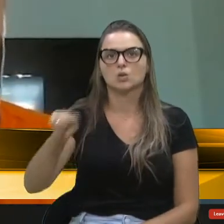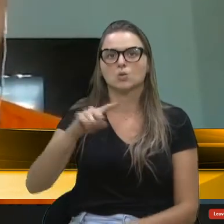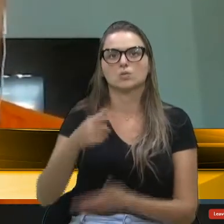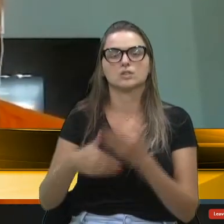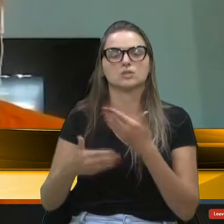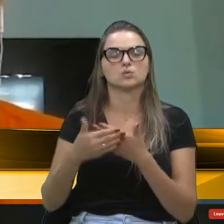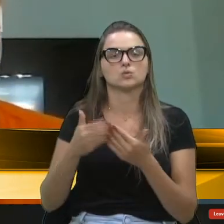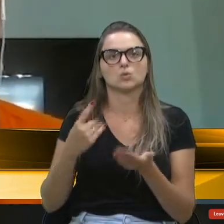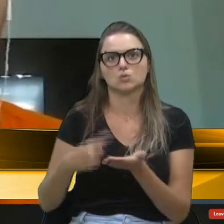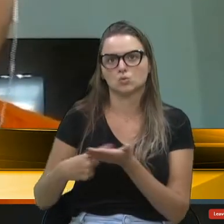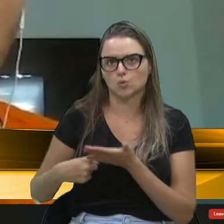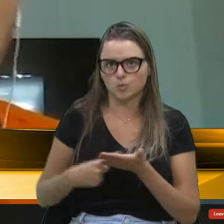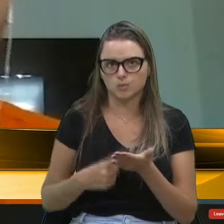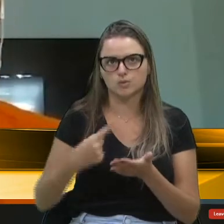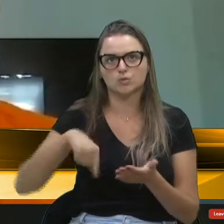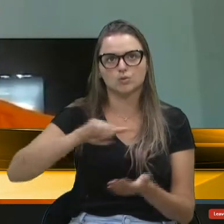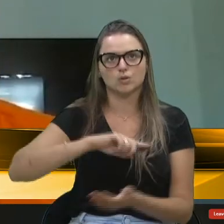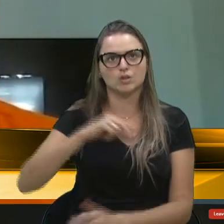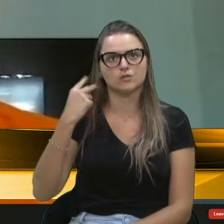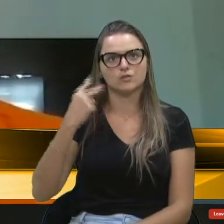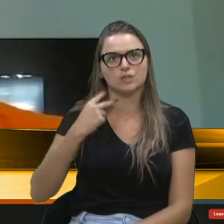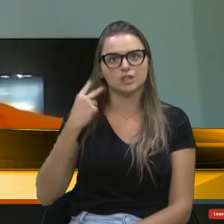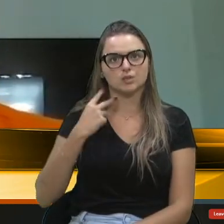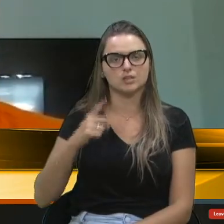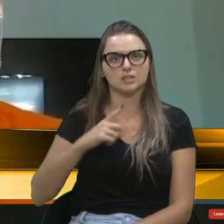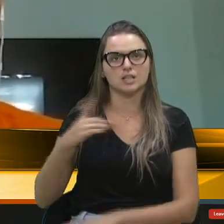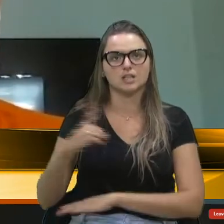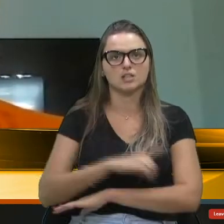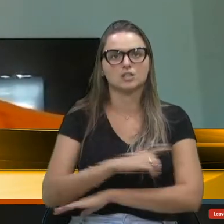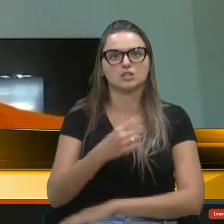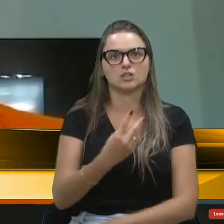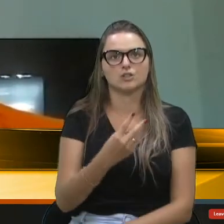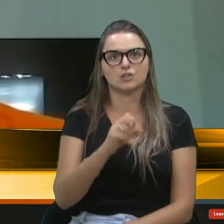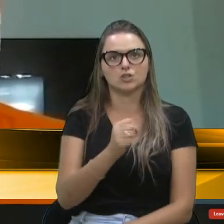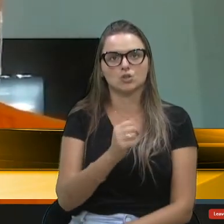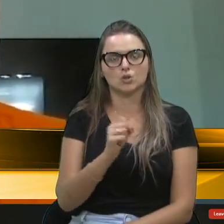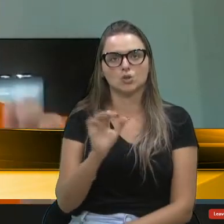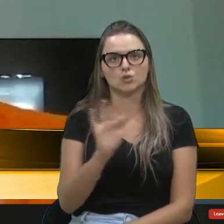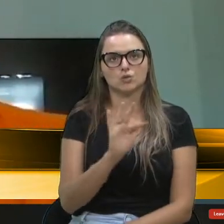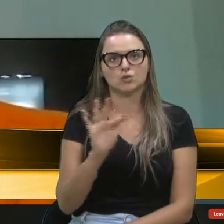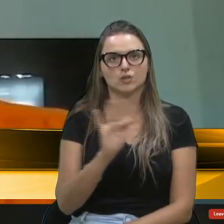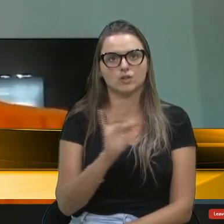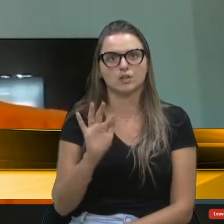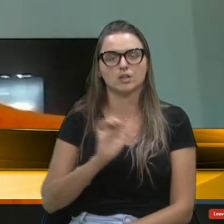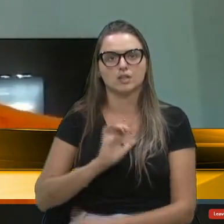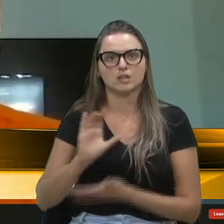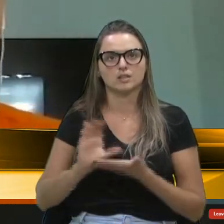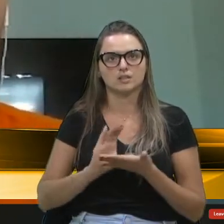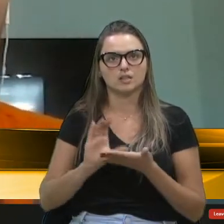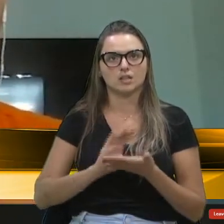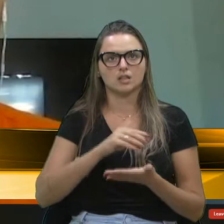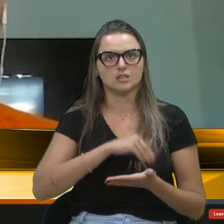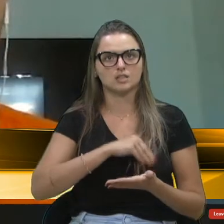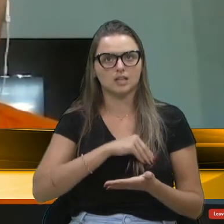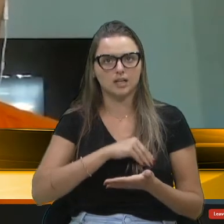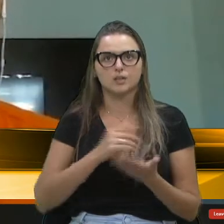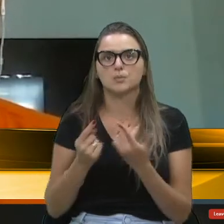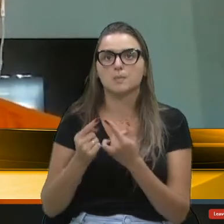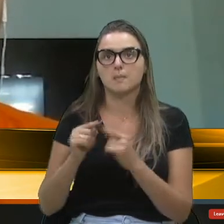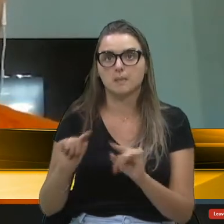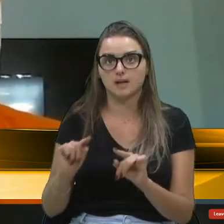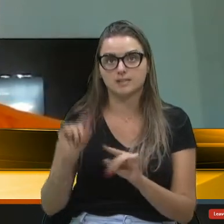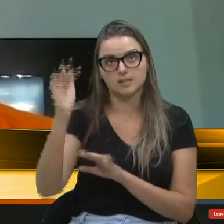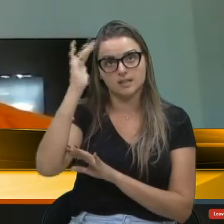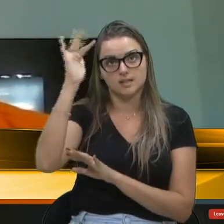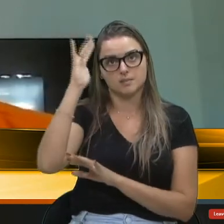vocês, nós, vereadores, recebemos agora, dia 28 de fevereiro, o nosso ordenado justo por termos trabalhado. Mas imaginem